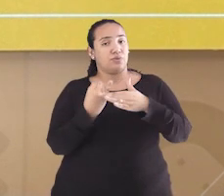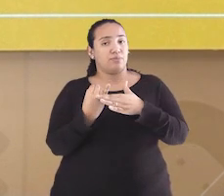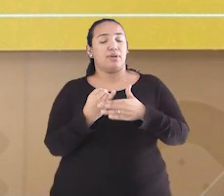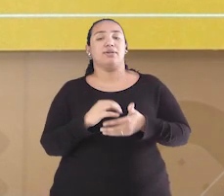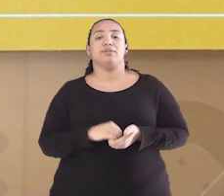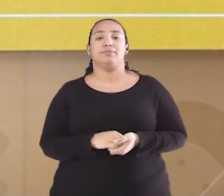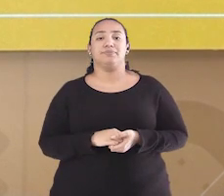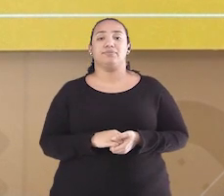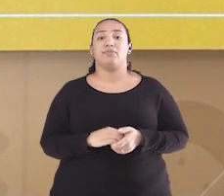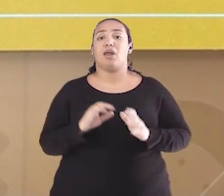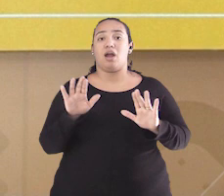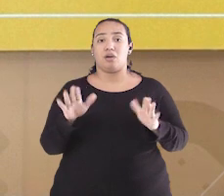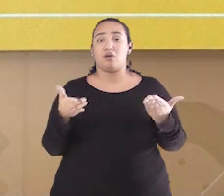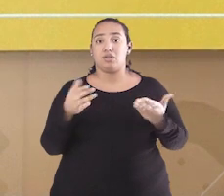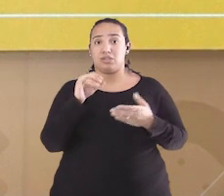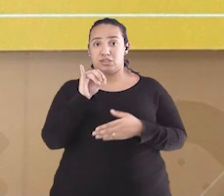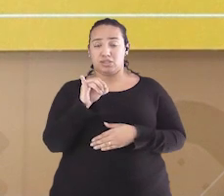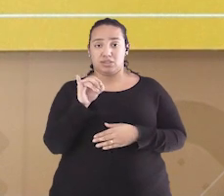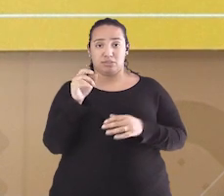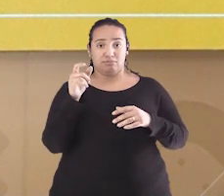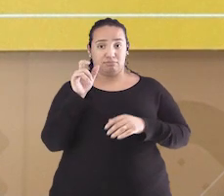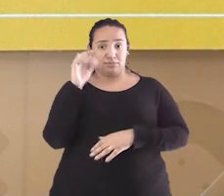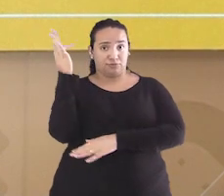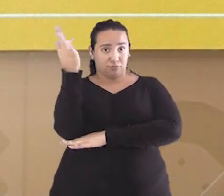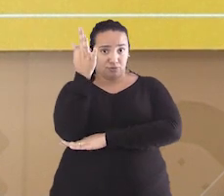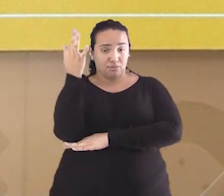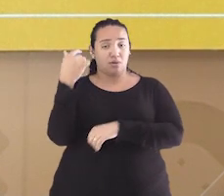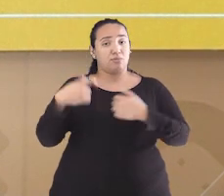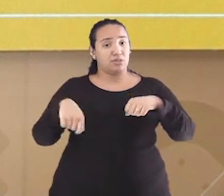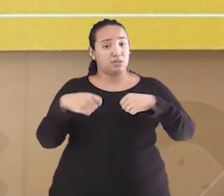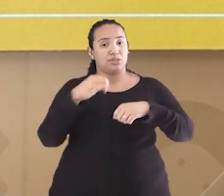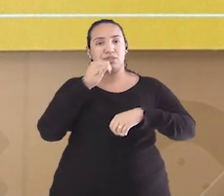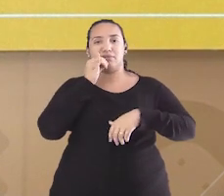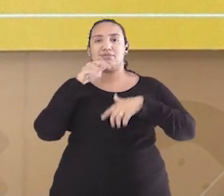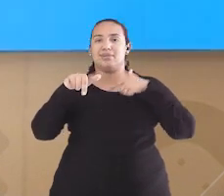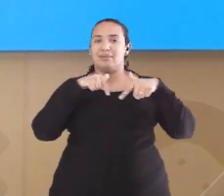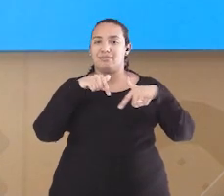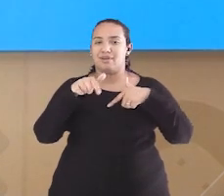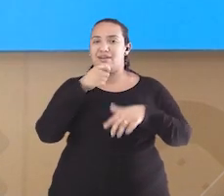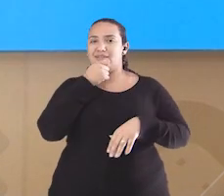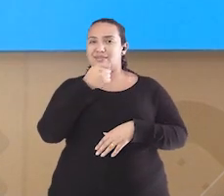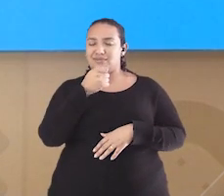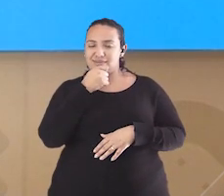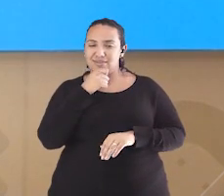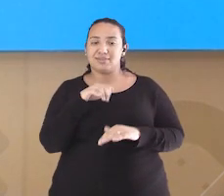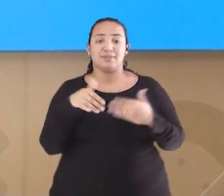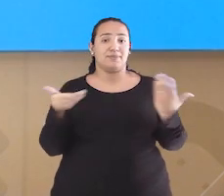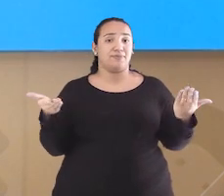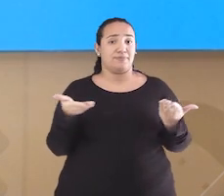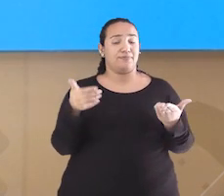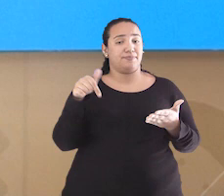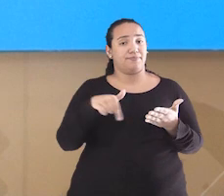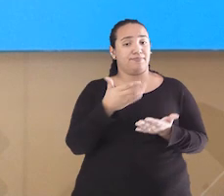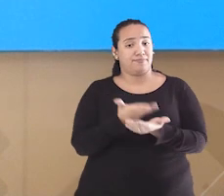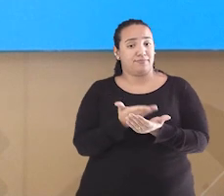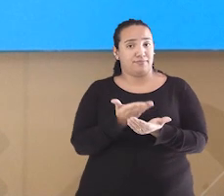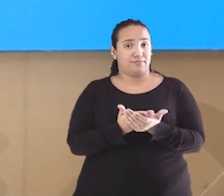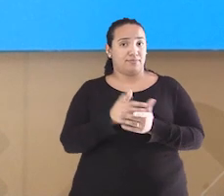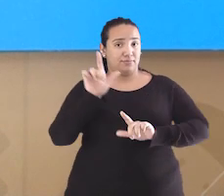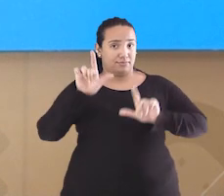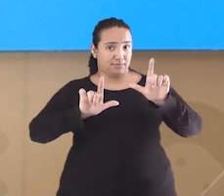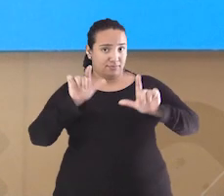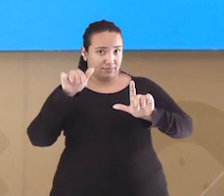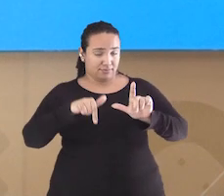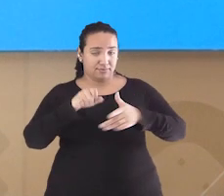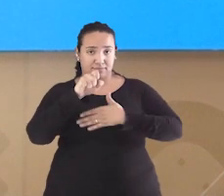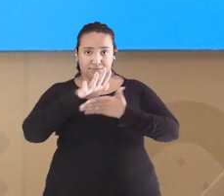de trabalho, uma entrevista de emprego, dentre outros. Aqui nas aulas do Dever em Casa na TV, nas aulas